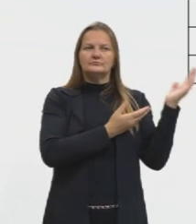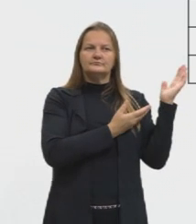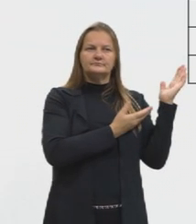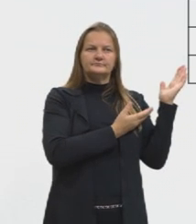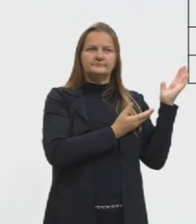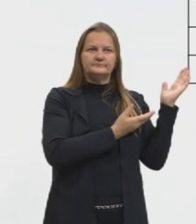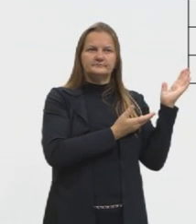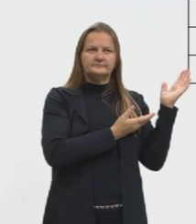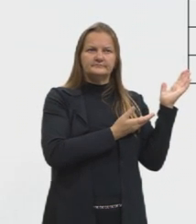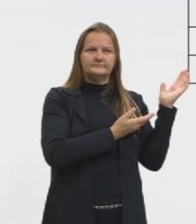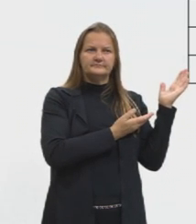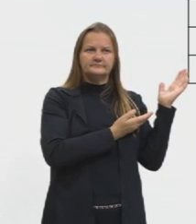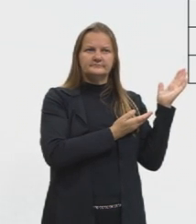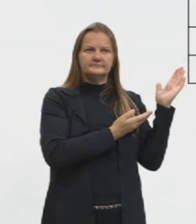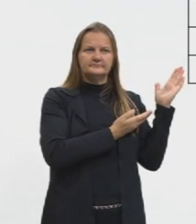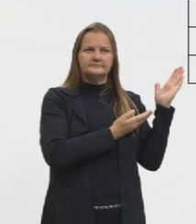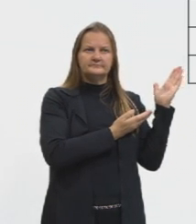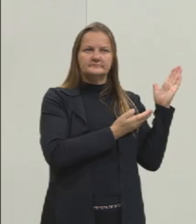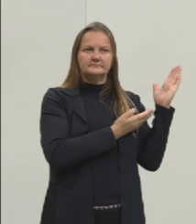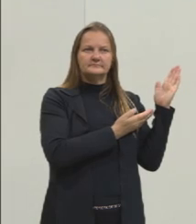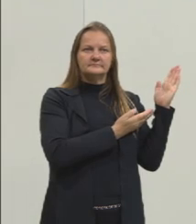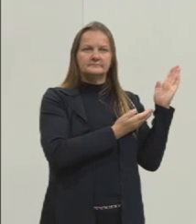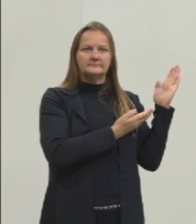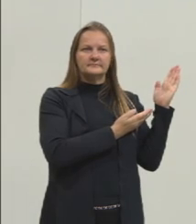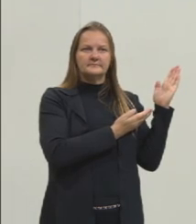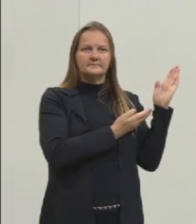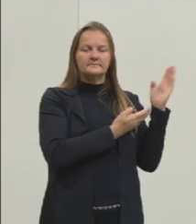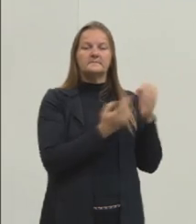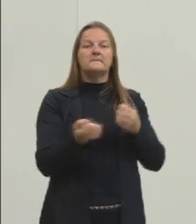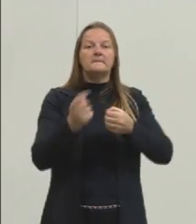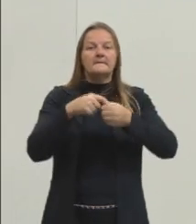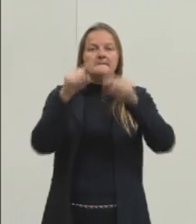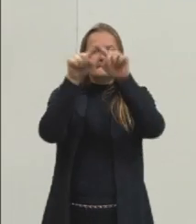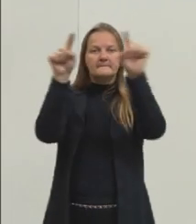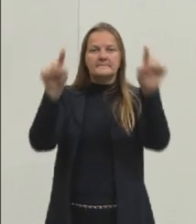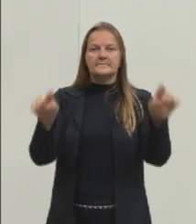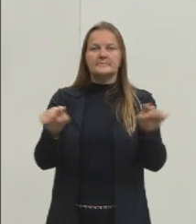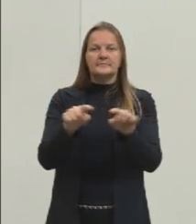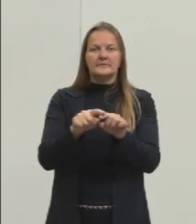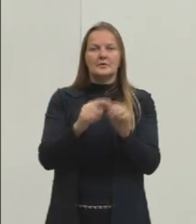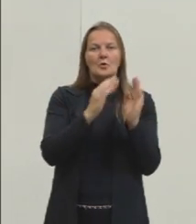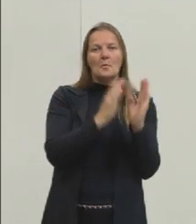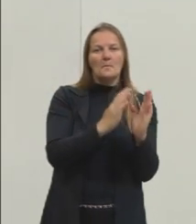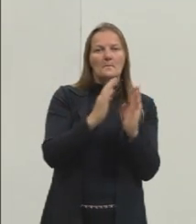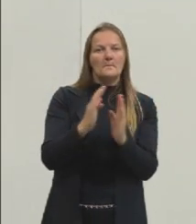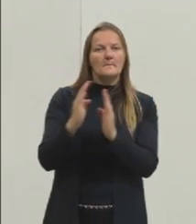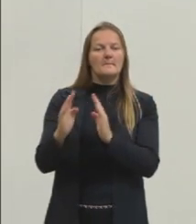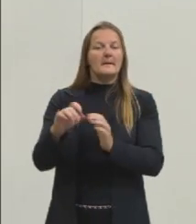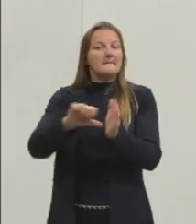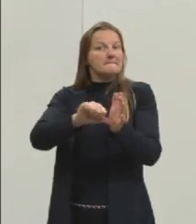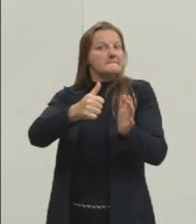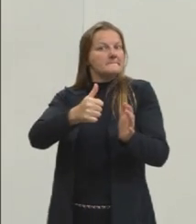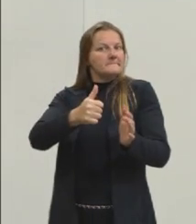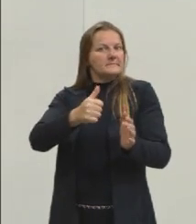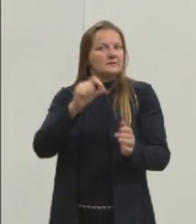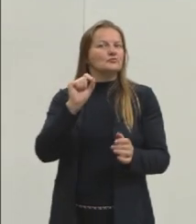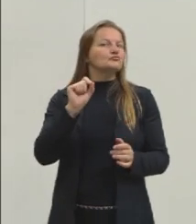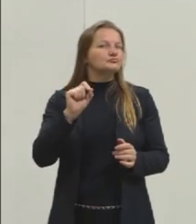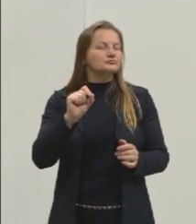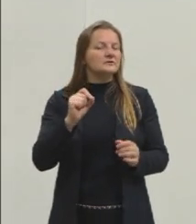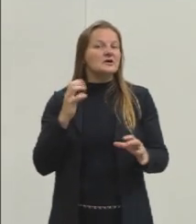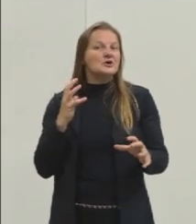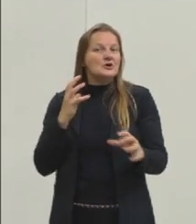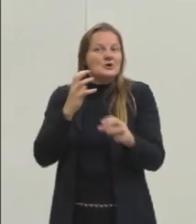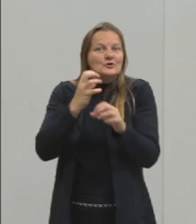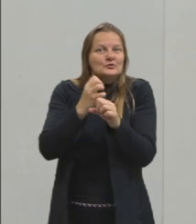correto voltando aqui para o quadro então o primeiro passo que eu separei aqui é que a gente identifica então que